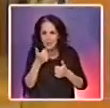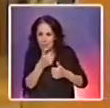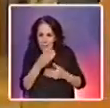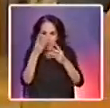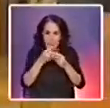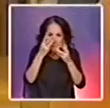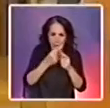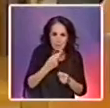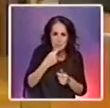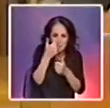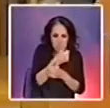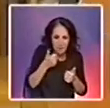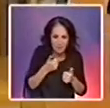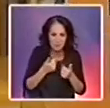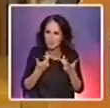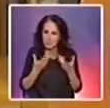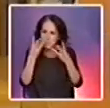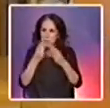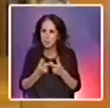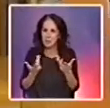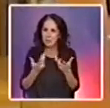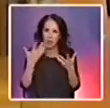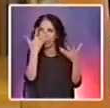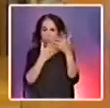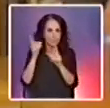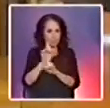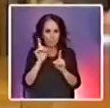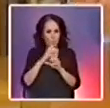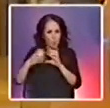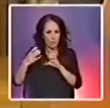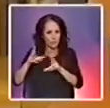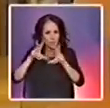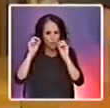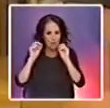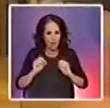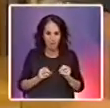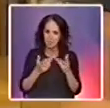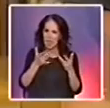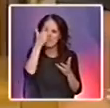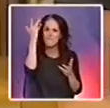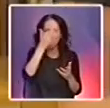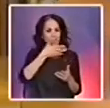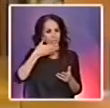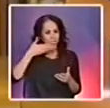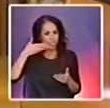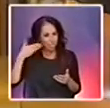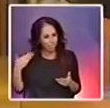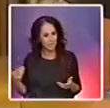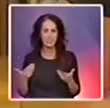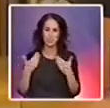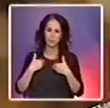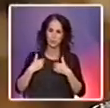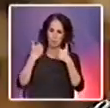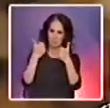e nunca olhei para a matemática um bicho de 7 cabeças. Sempre olhei para uma coisa fácil e acho que isso me ajudou